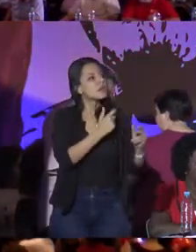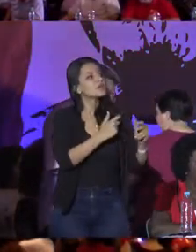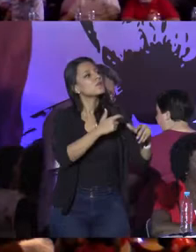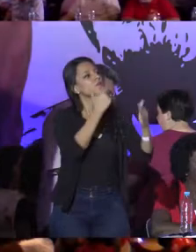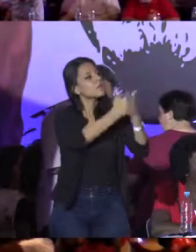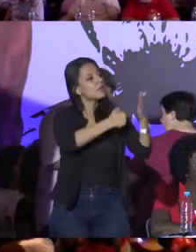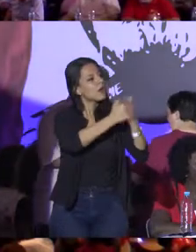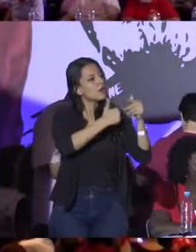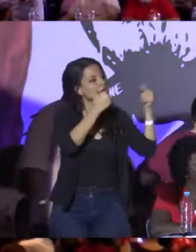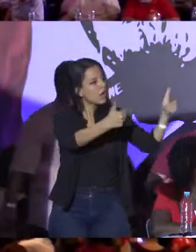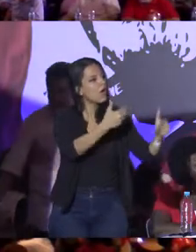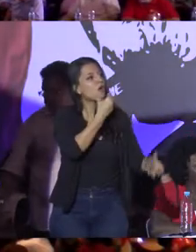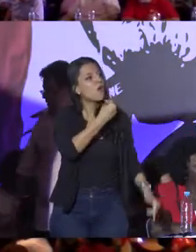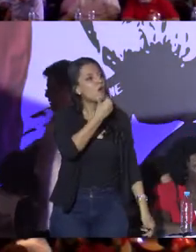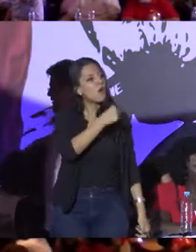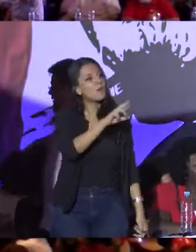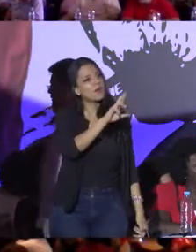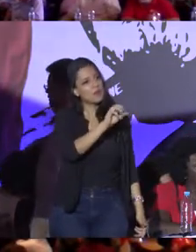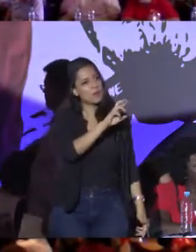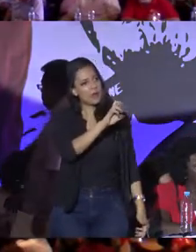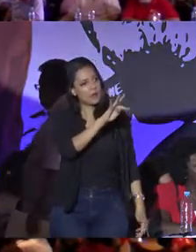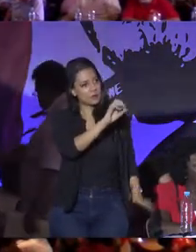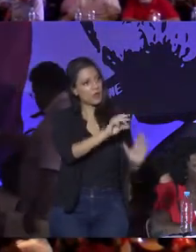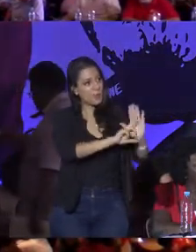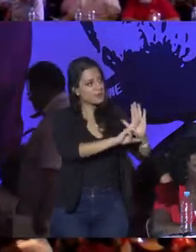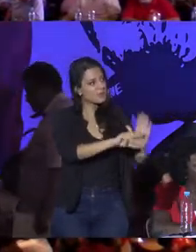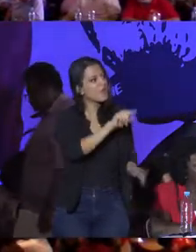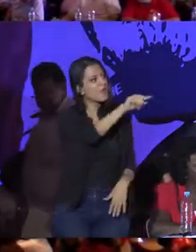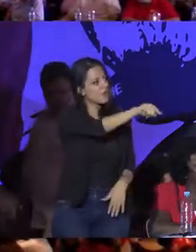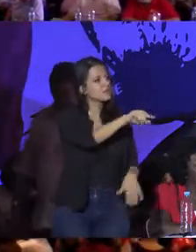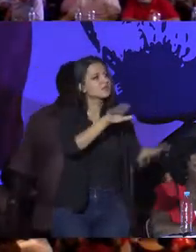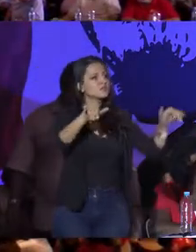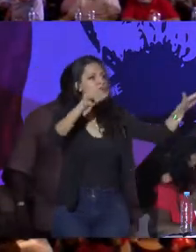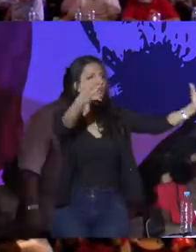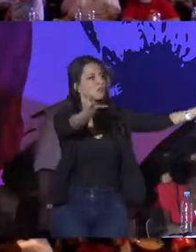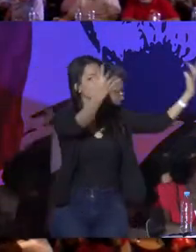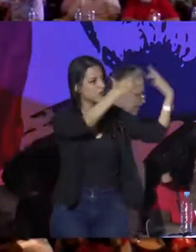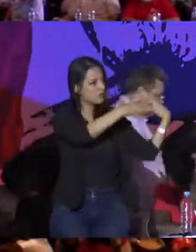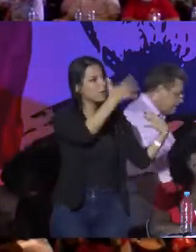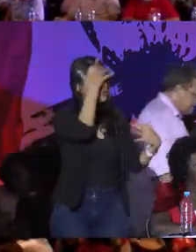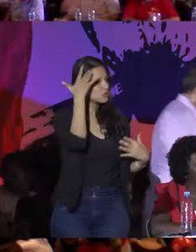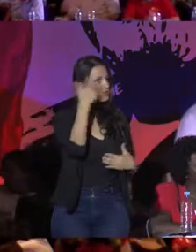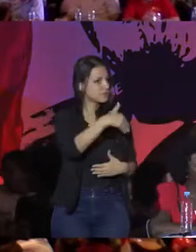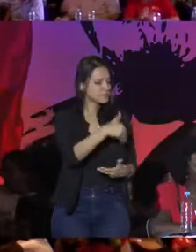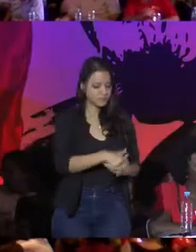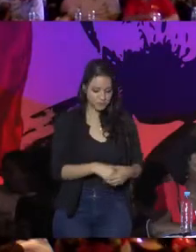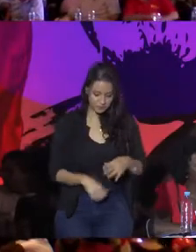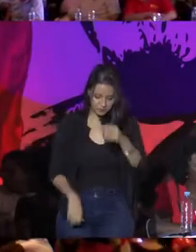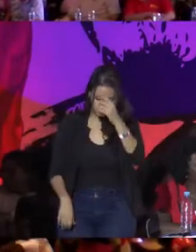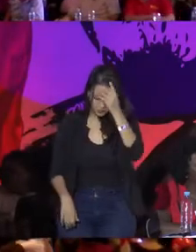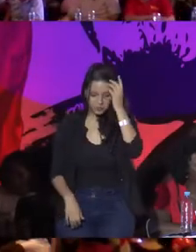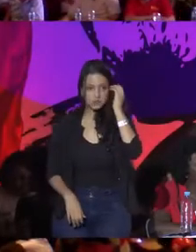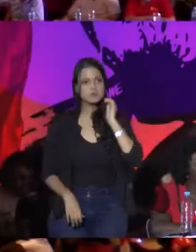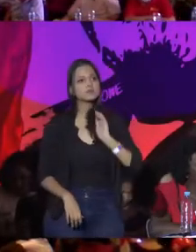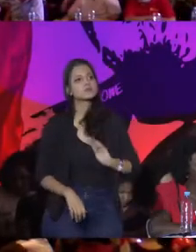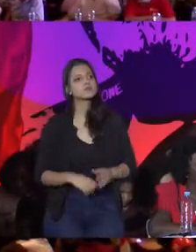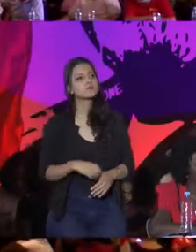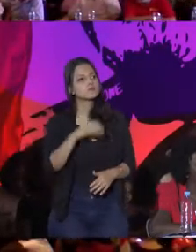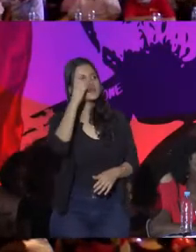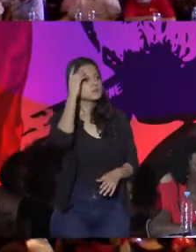pessoa do companheiro Roberto, que também aqui mobilizou uma grande quantidade de militância.